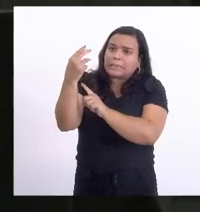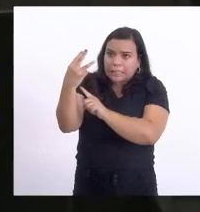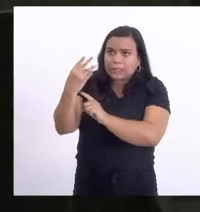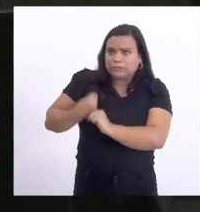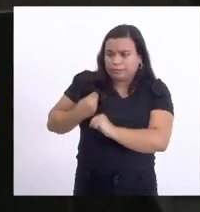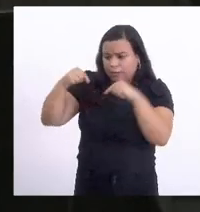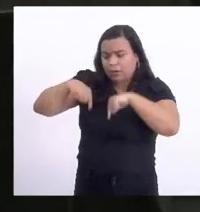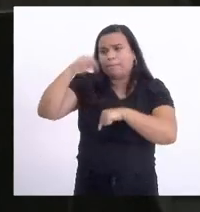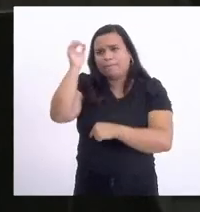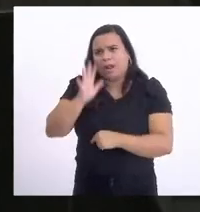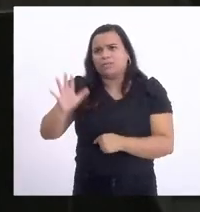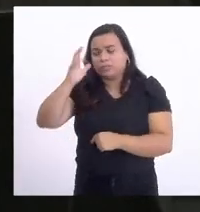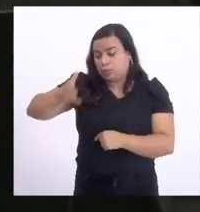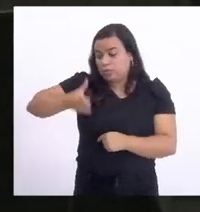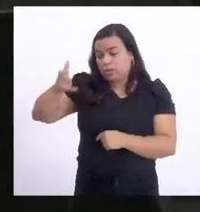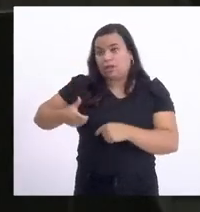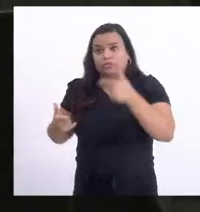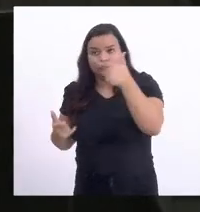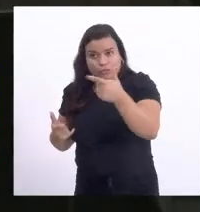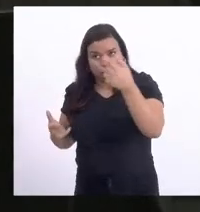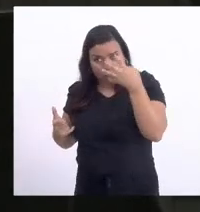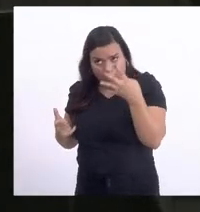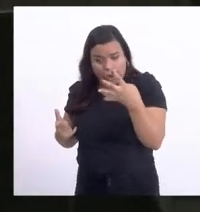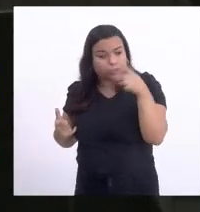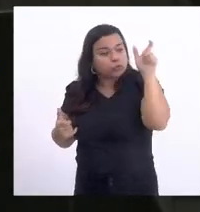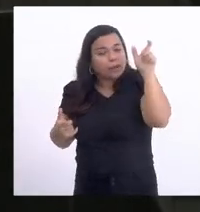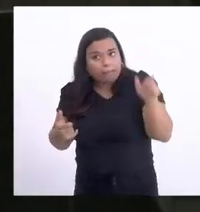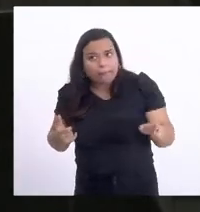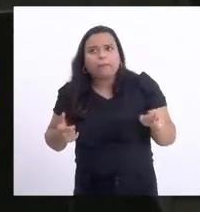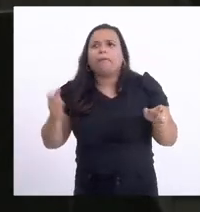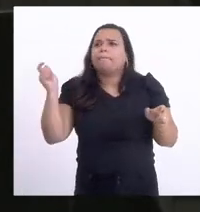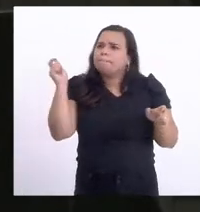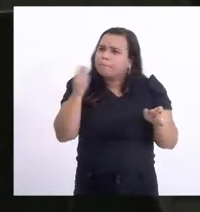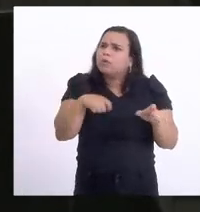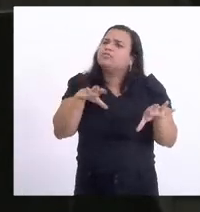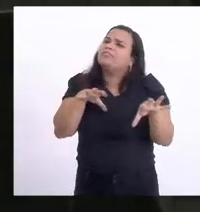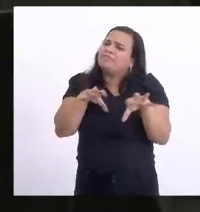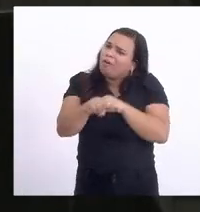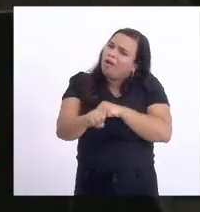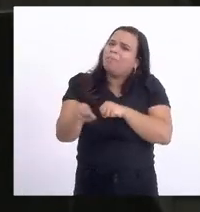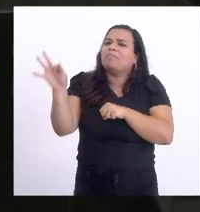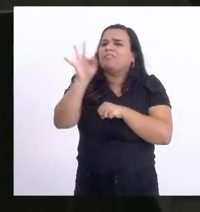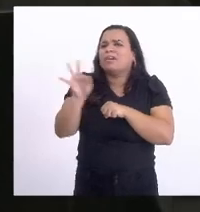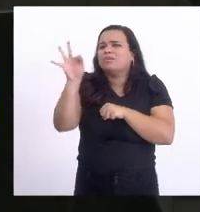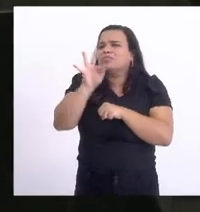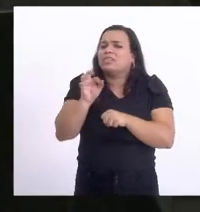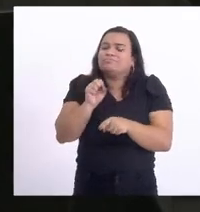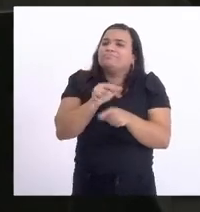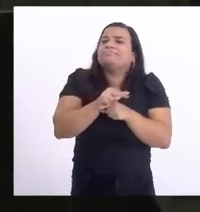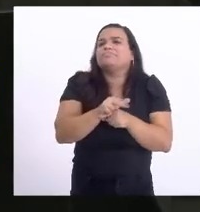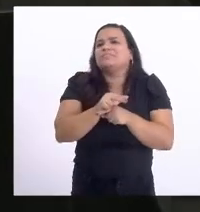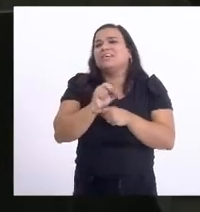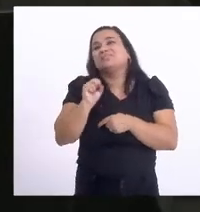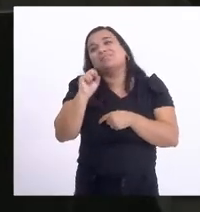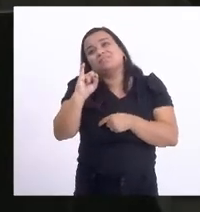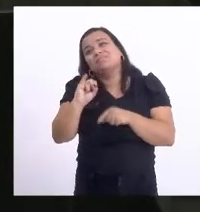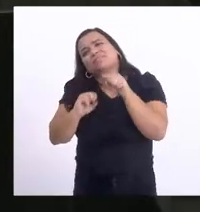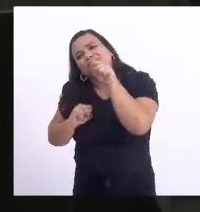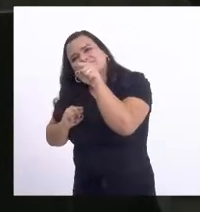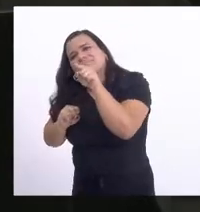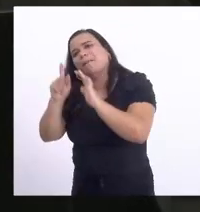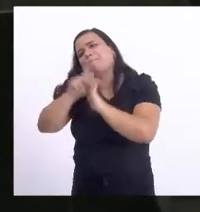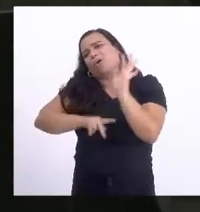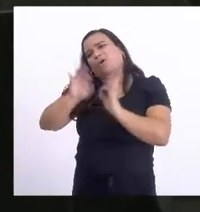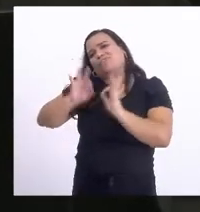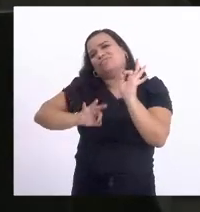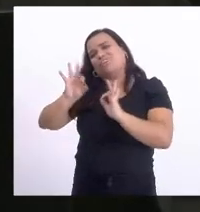anos. Aos 24 anos, Moïse poderia estar se formando numa universidade. Se esse projeto aqui já